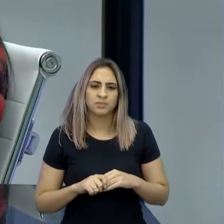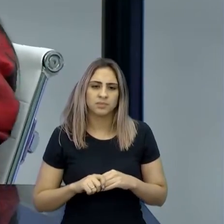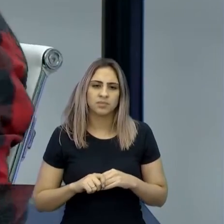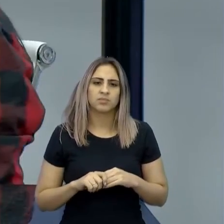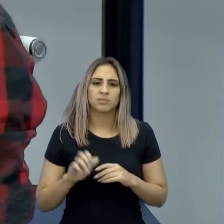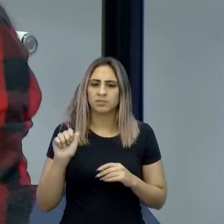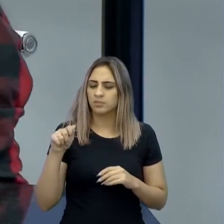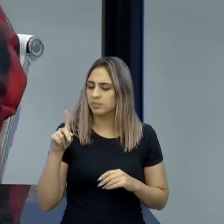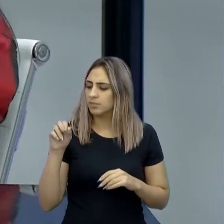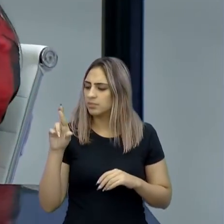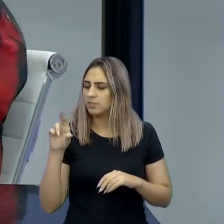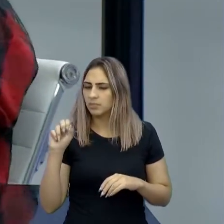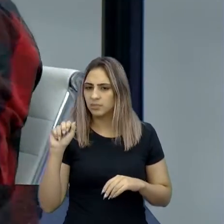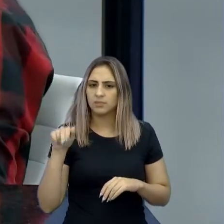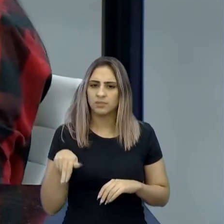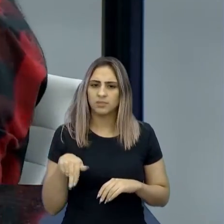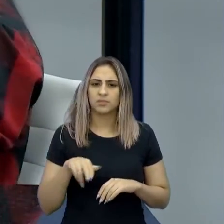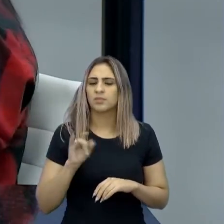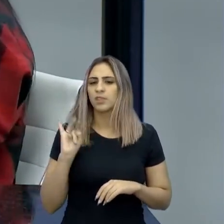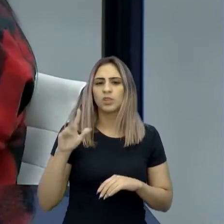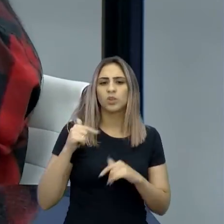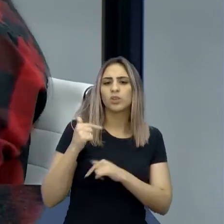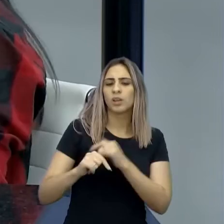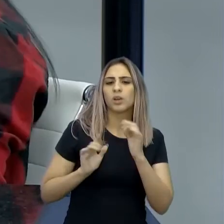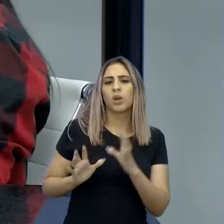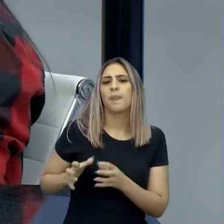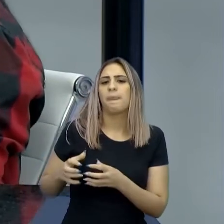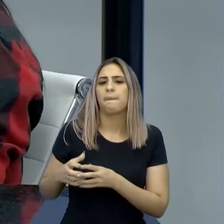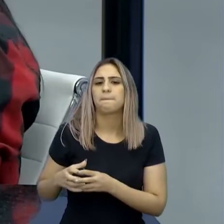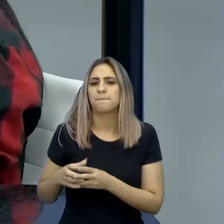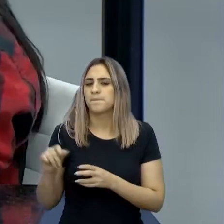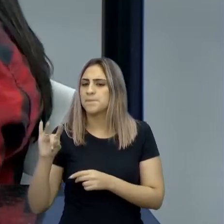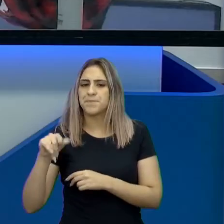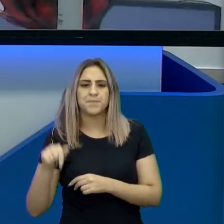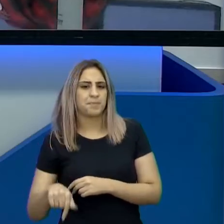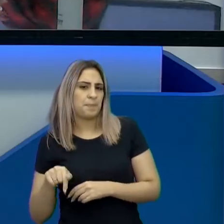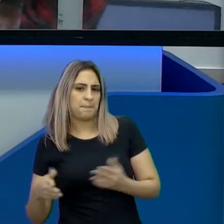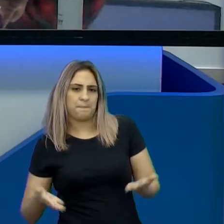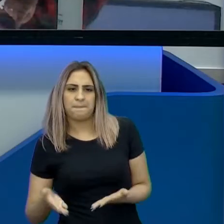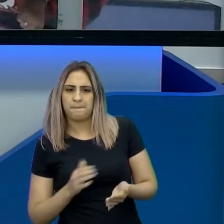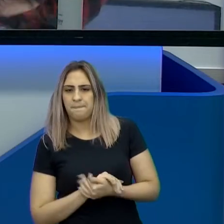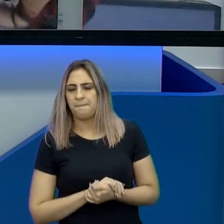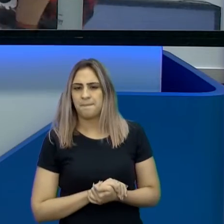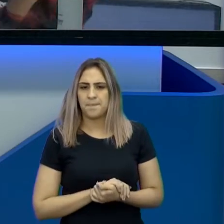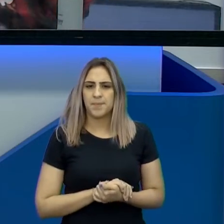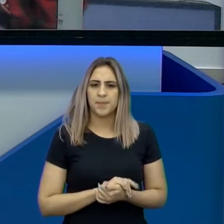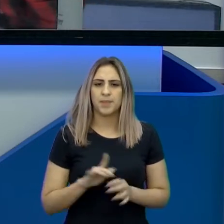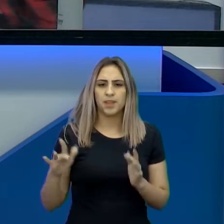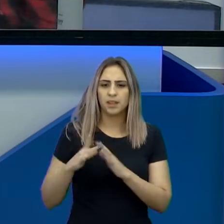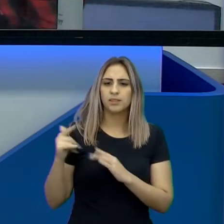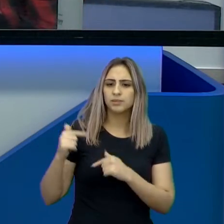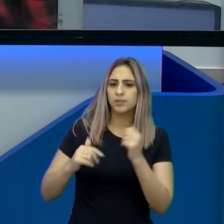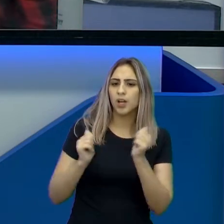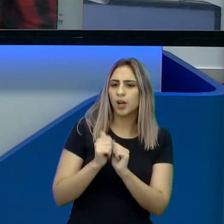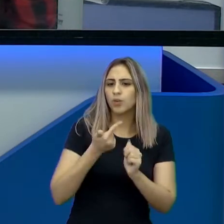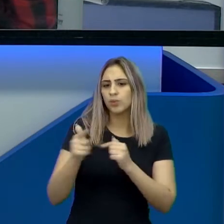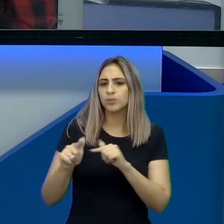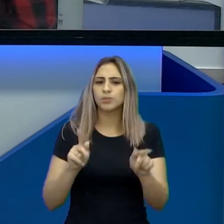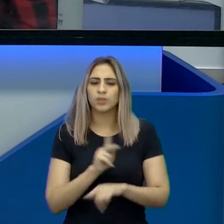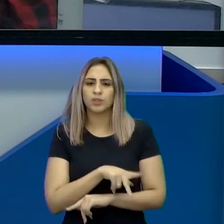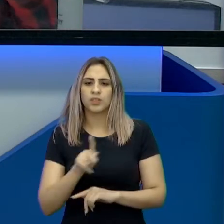foi o Anderson ainda. Tá vendo? Não é só o trabalho em grupo, não é só aqui. Não é. Entendeu? Até com outros professores.